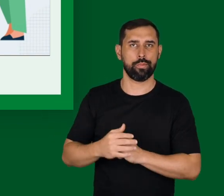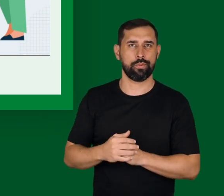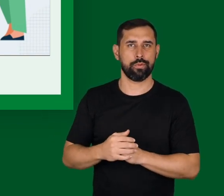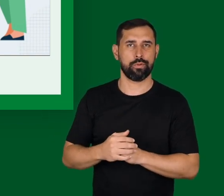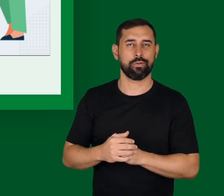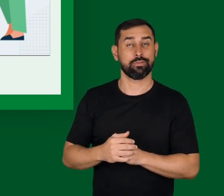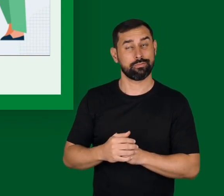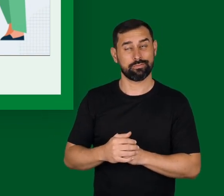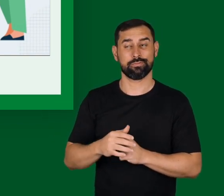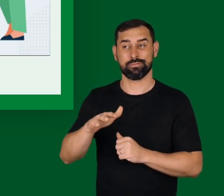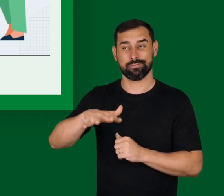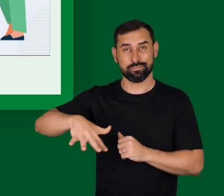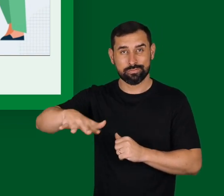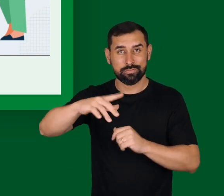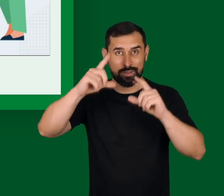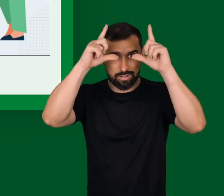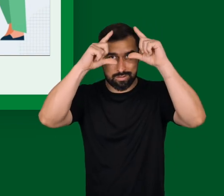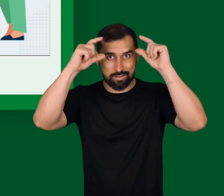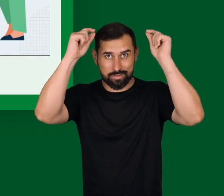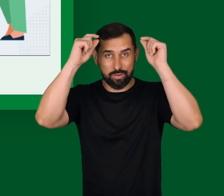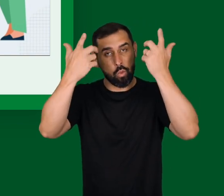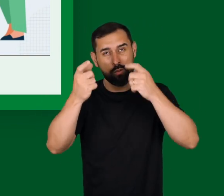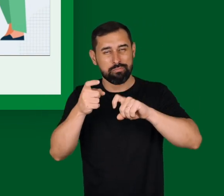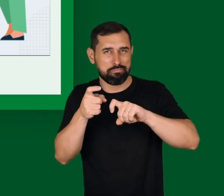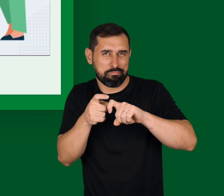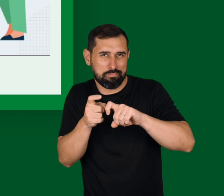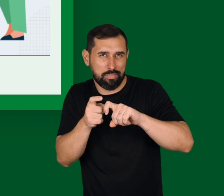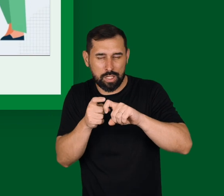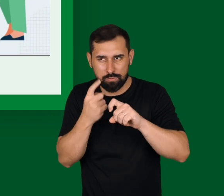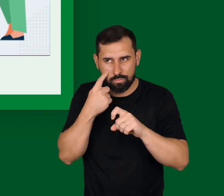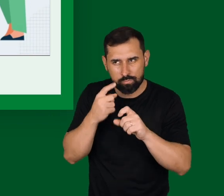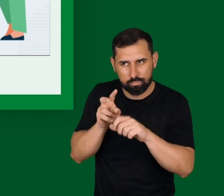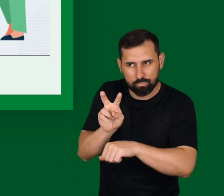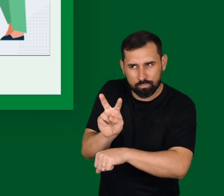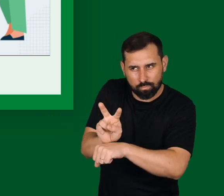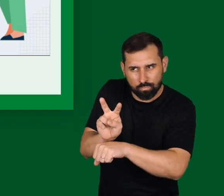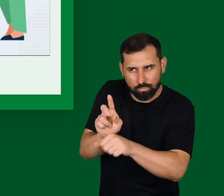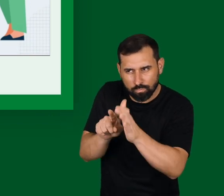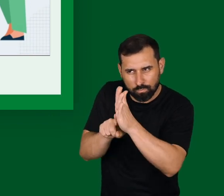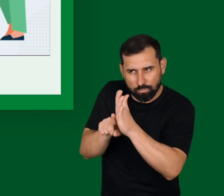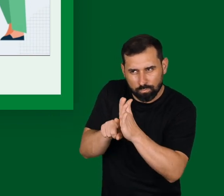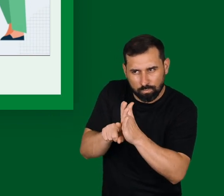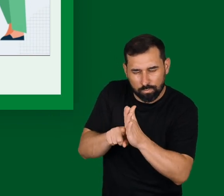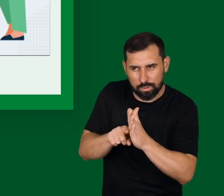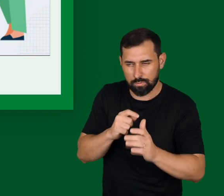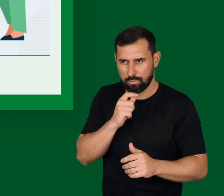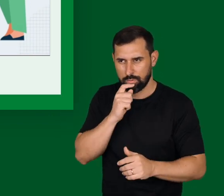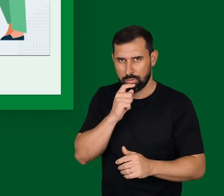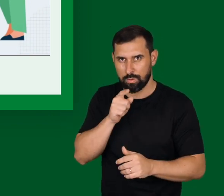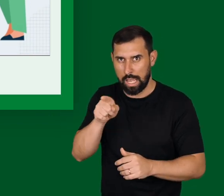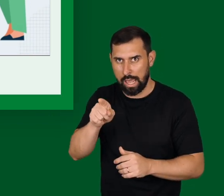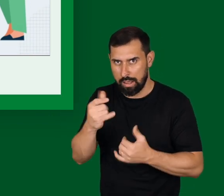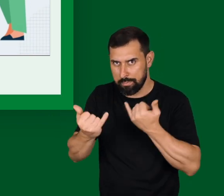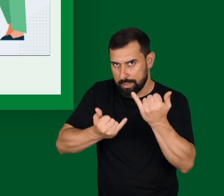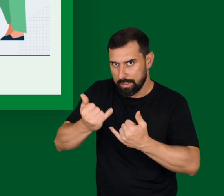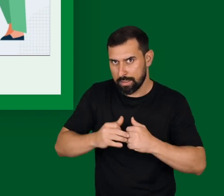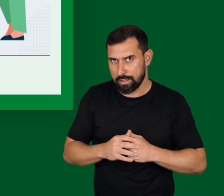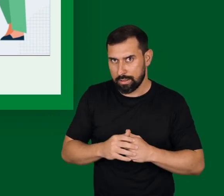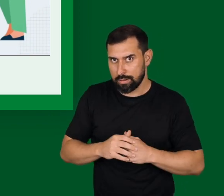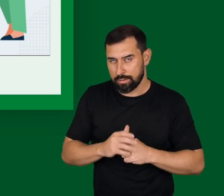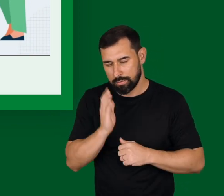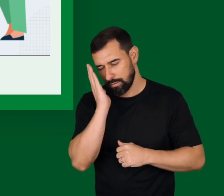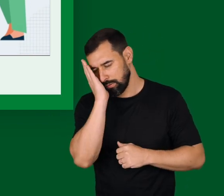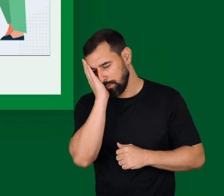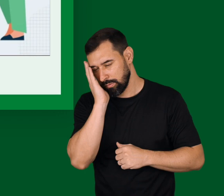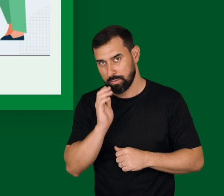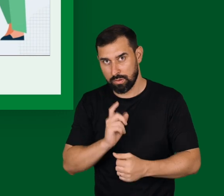crianças graves, em especiais nas enfermarias, né? Cabe ao médico assistente e à enfermeira assistente dessa criança,